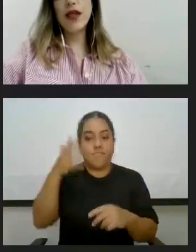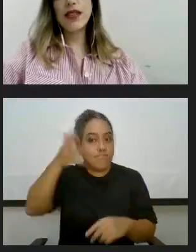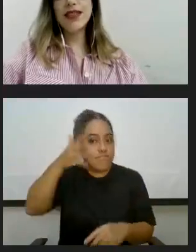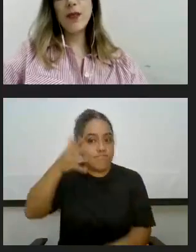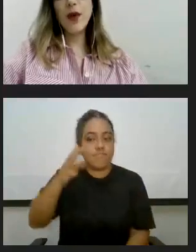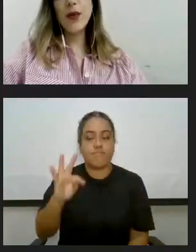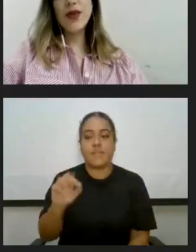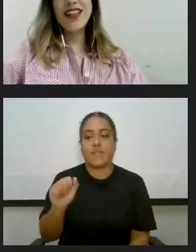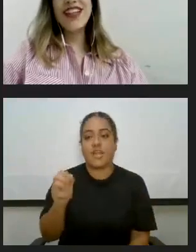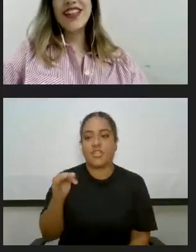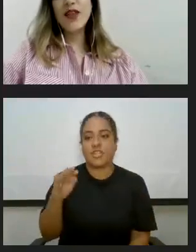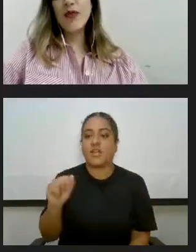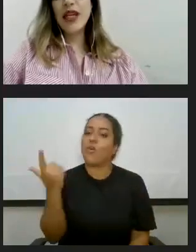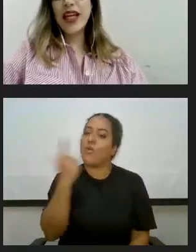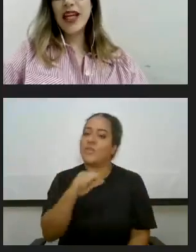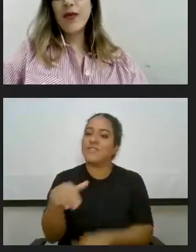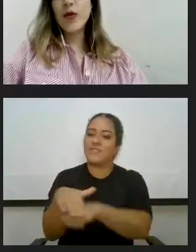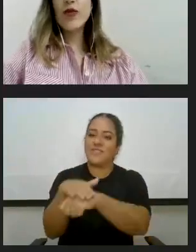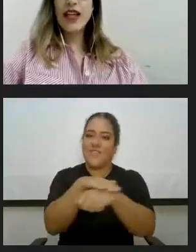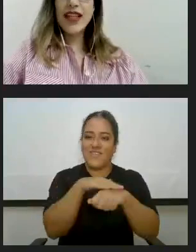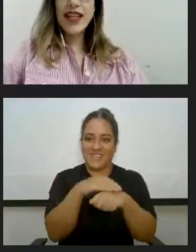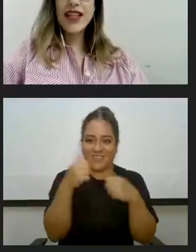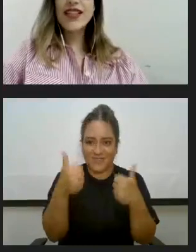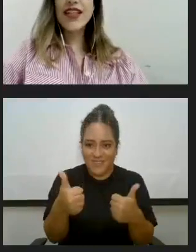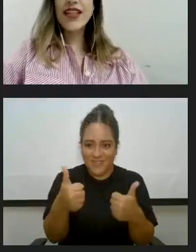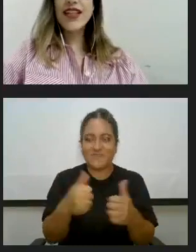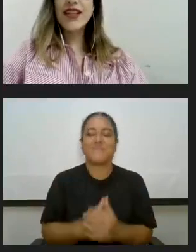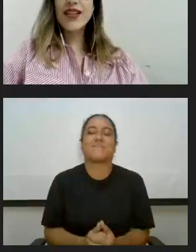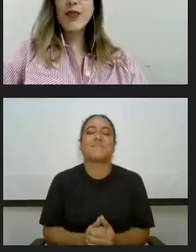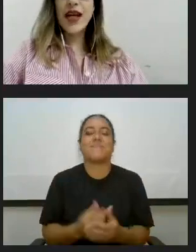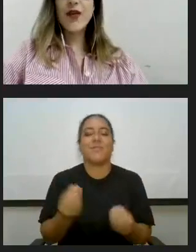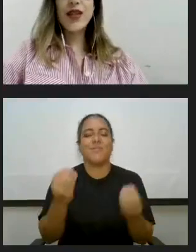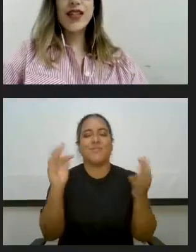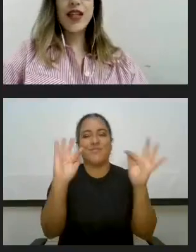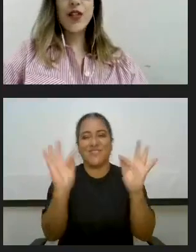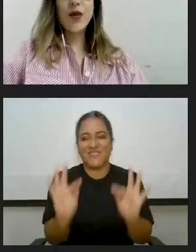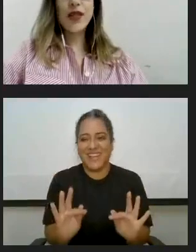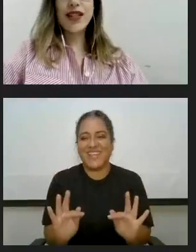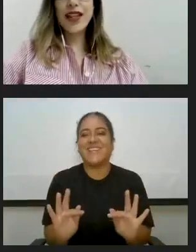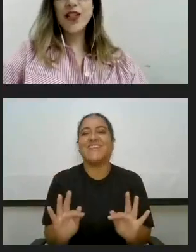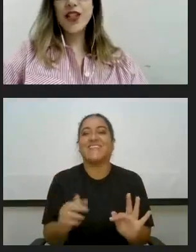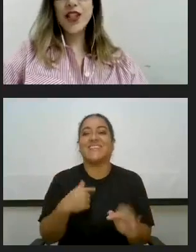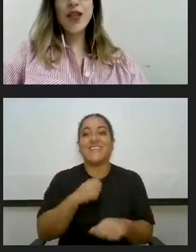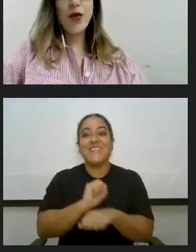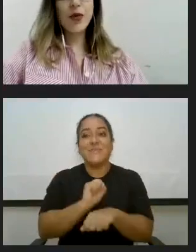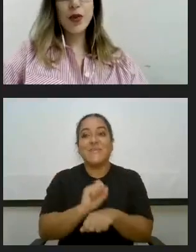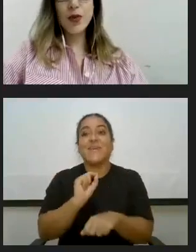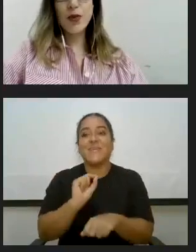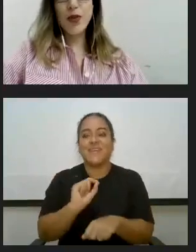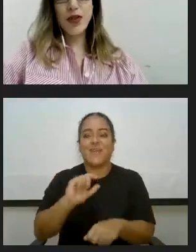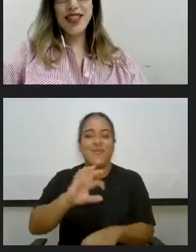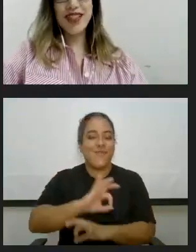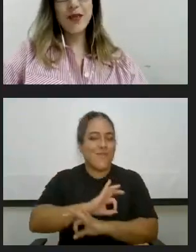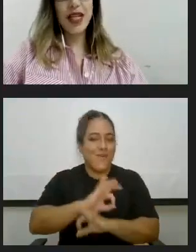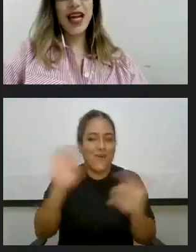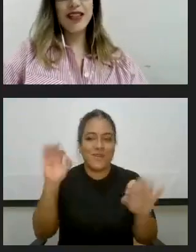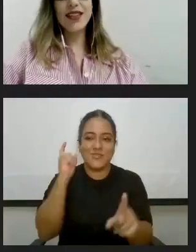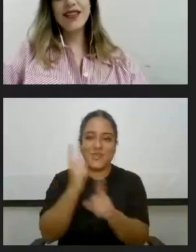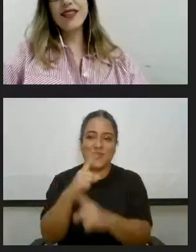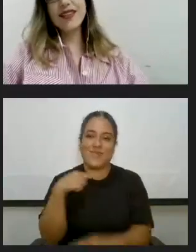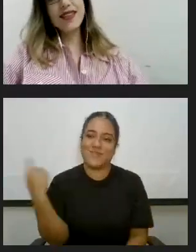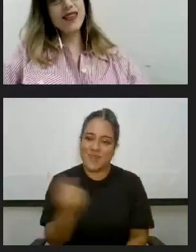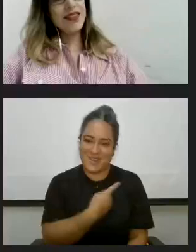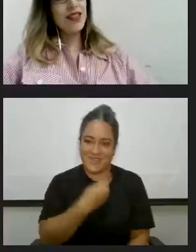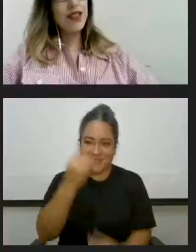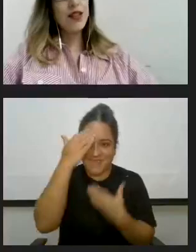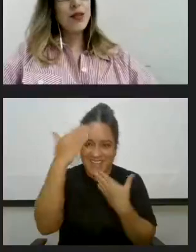bate-papo, tá bom? Então, muito feliz e espero que seja um excelente encontro para todos nós. Obrigada.